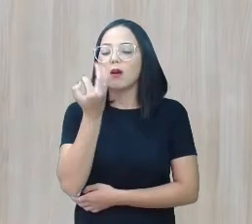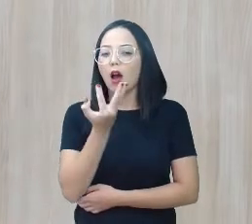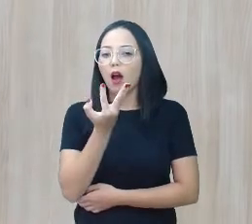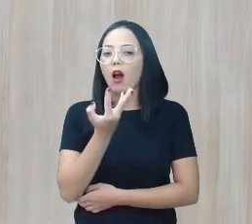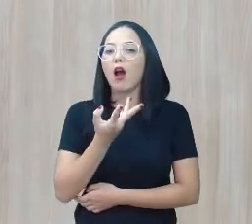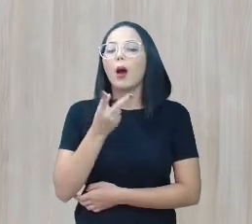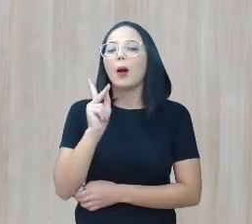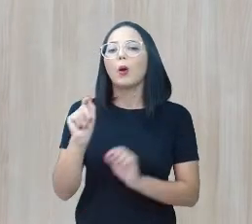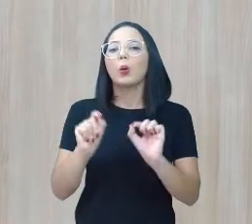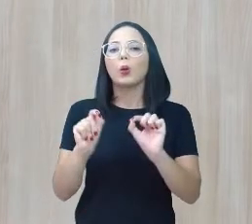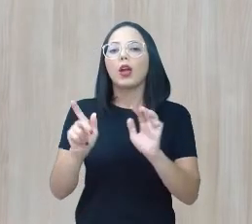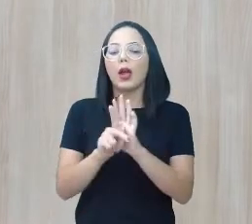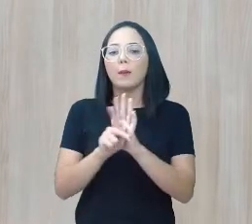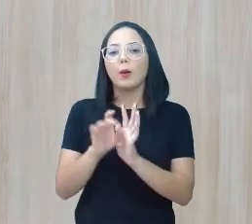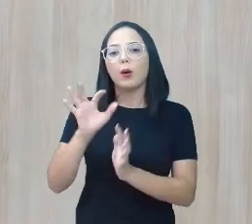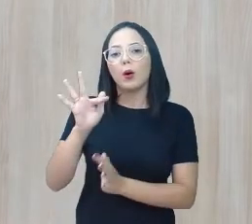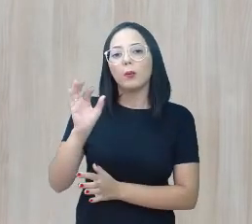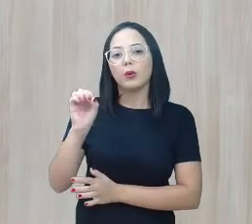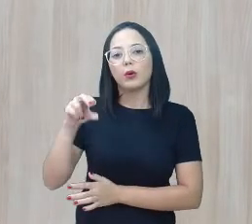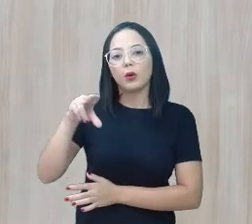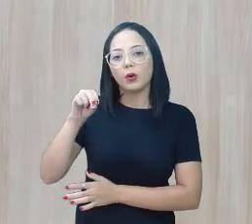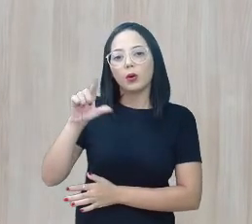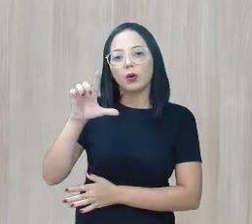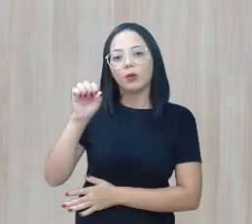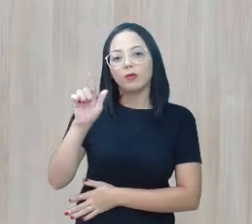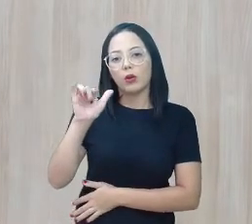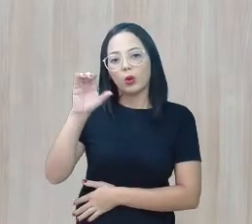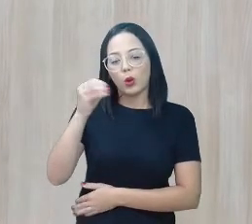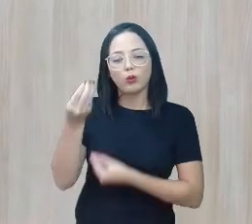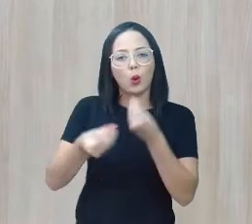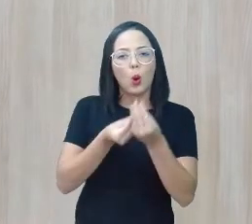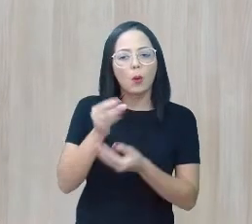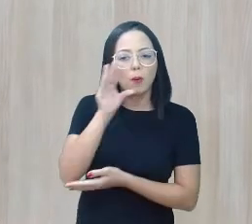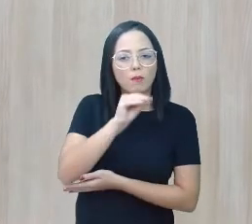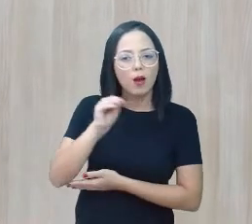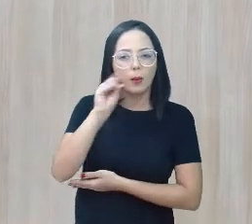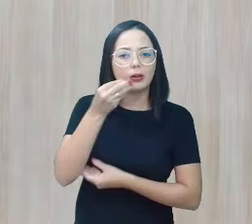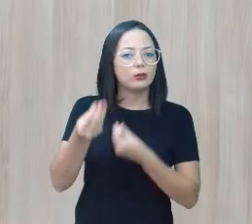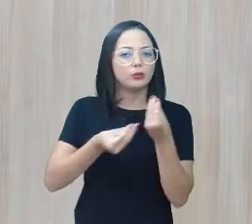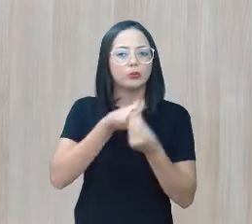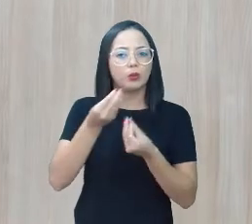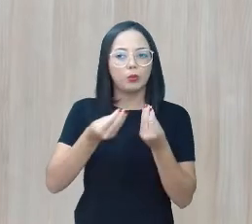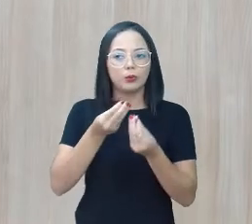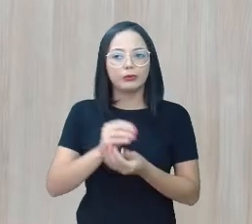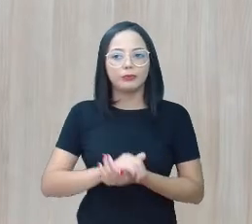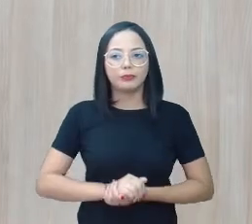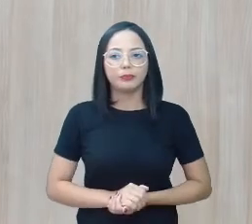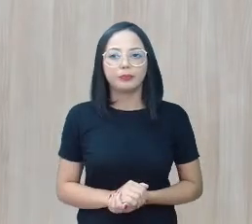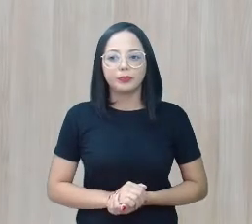não é o nível fonológico, como é falado,